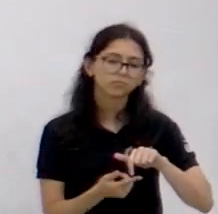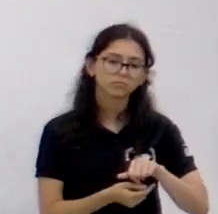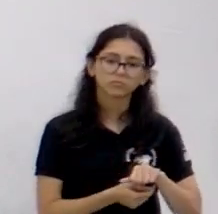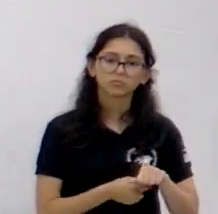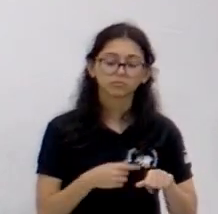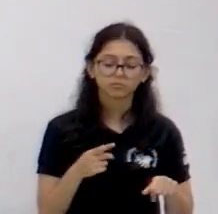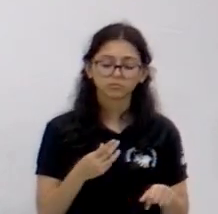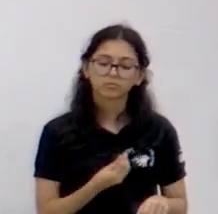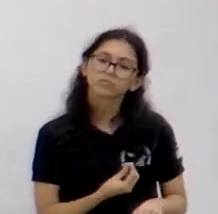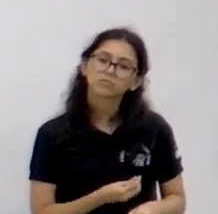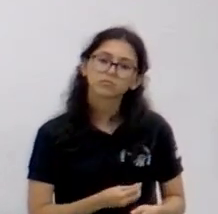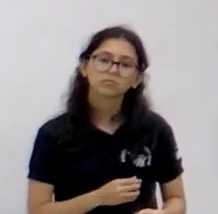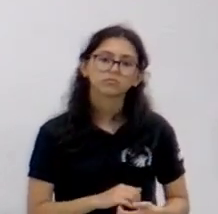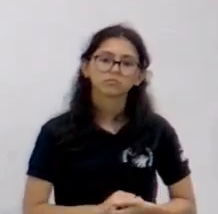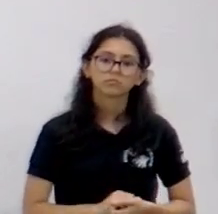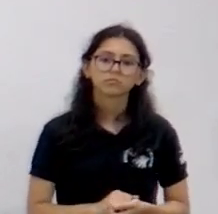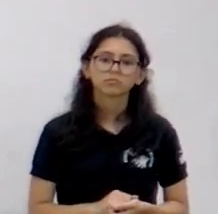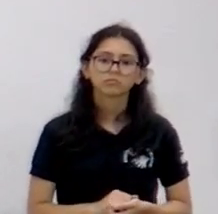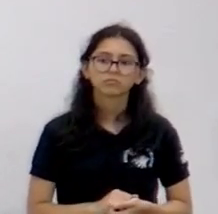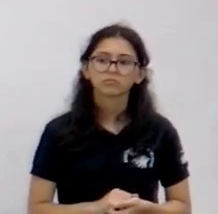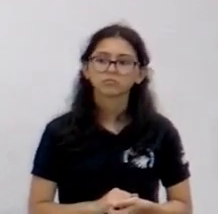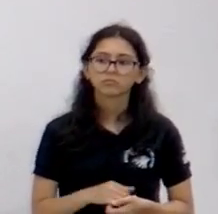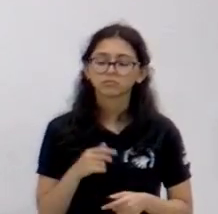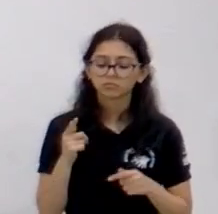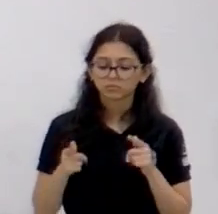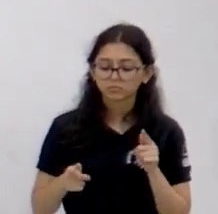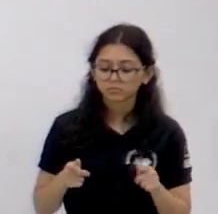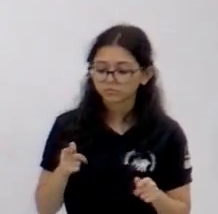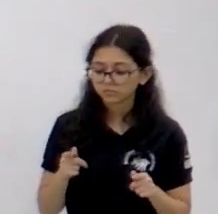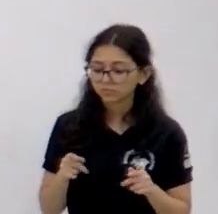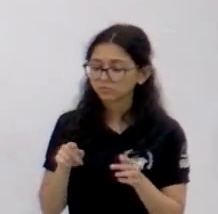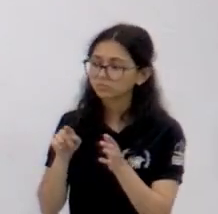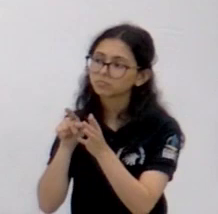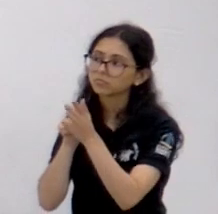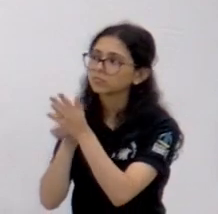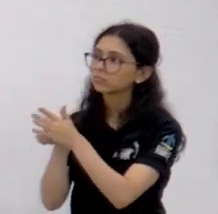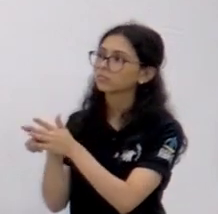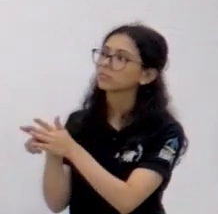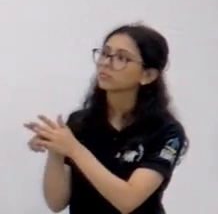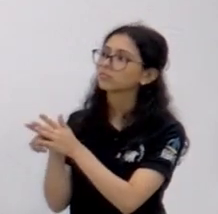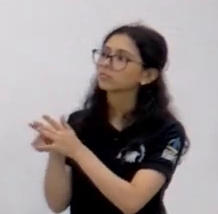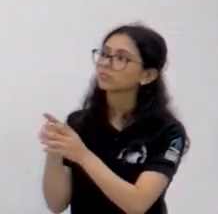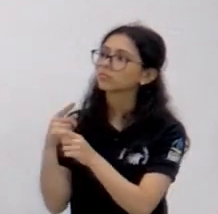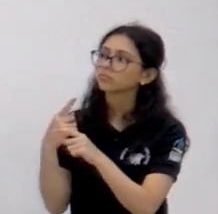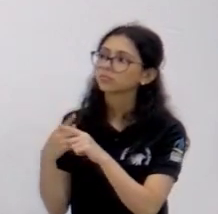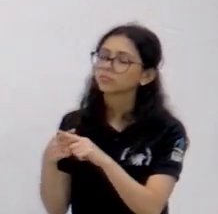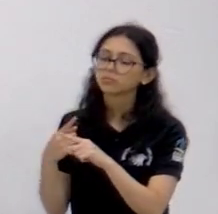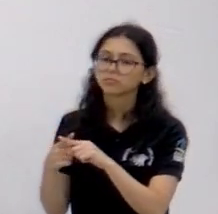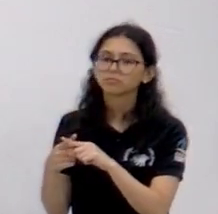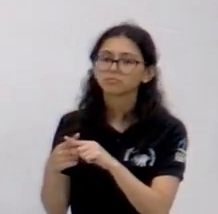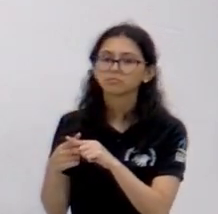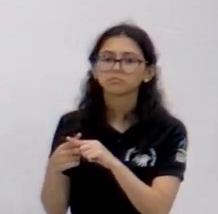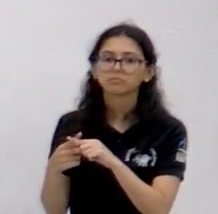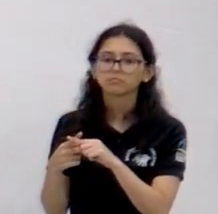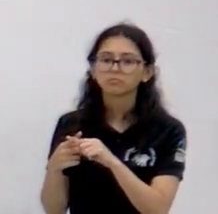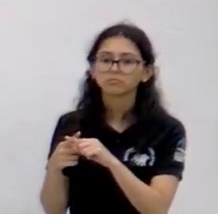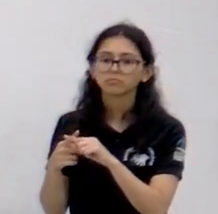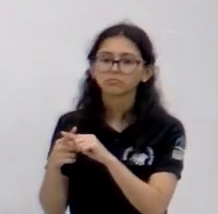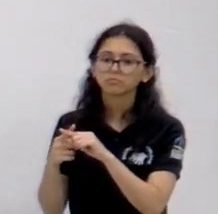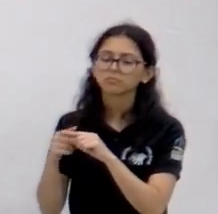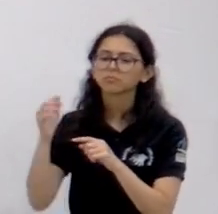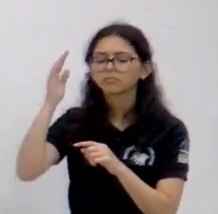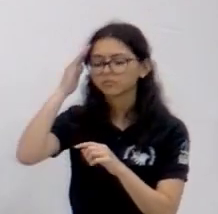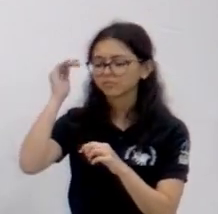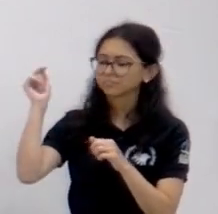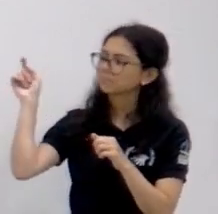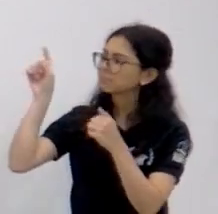questiona, não do conhecimento de Deus dos fatos, mas do seu descaso. Realmente nós sabemos que Deus é